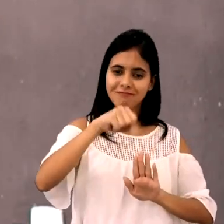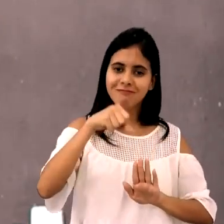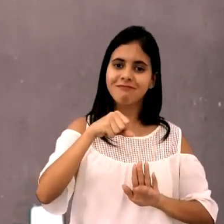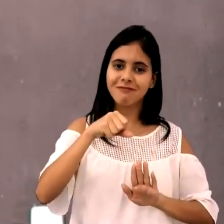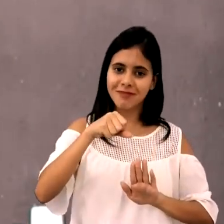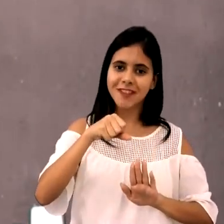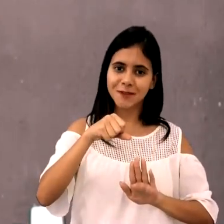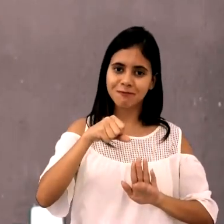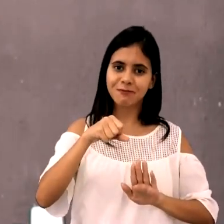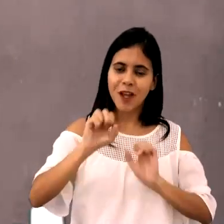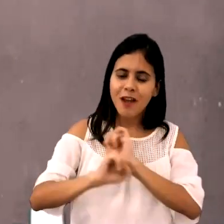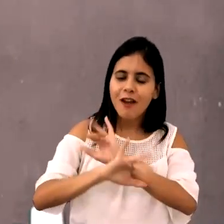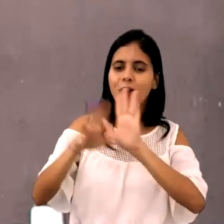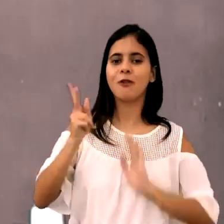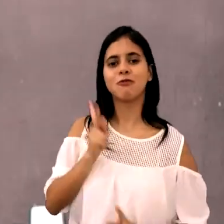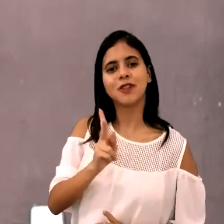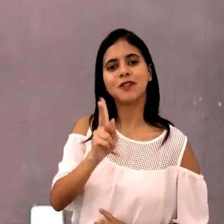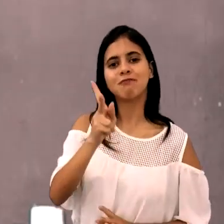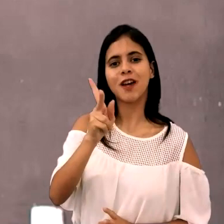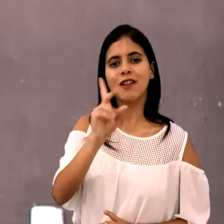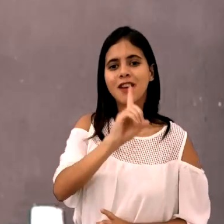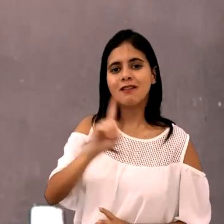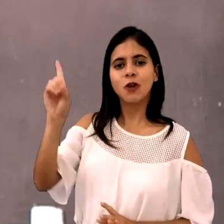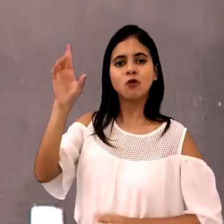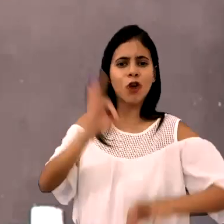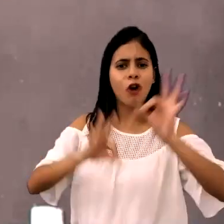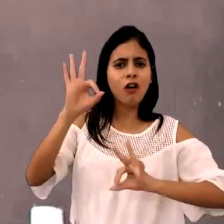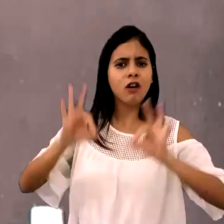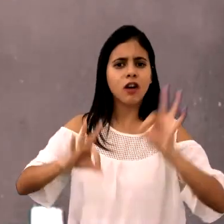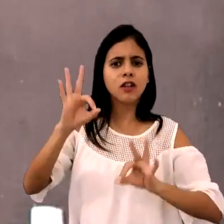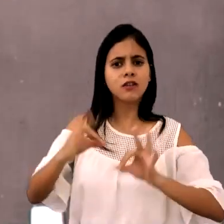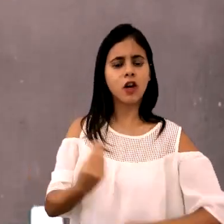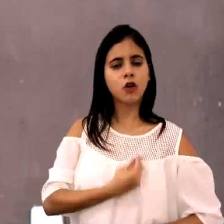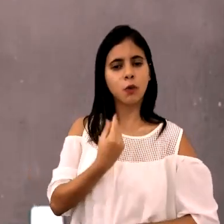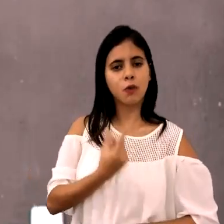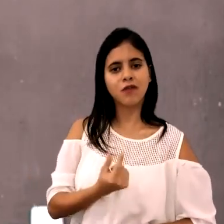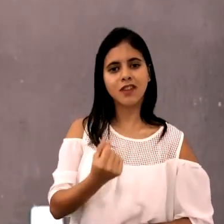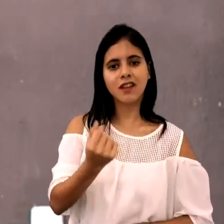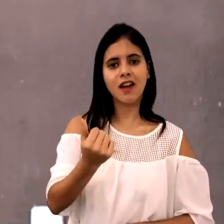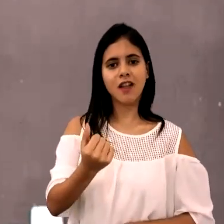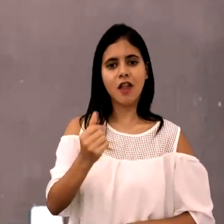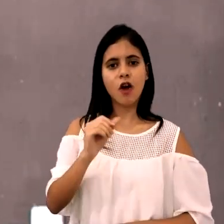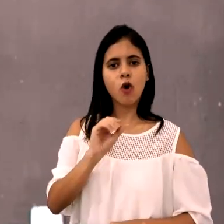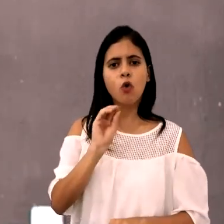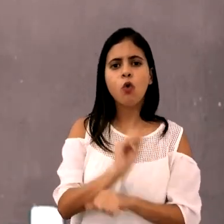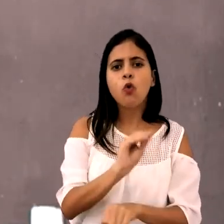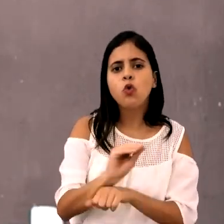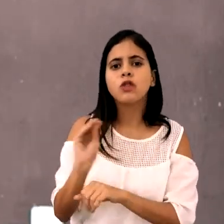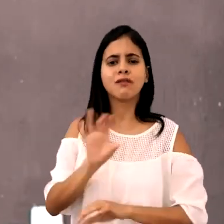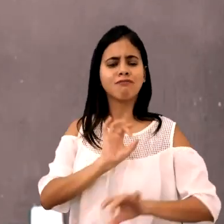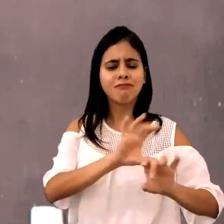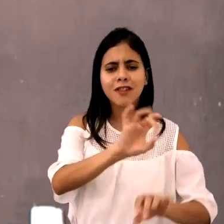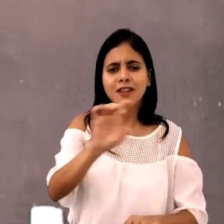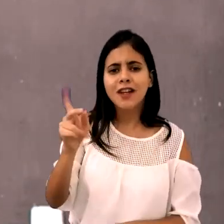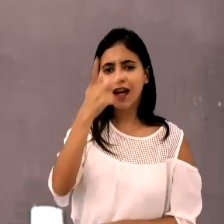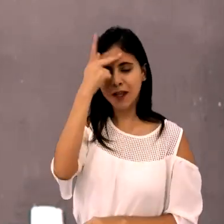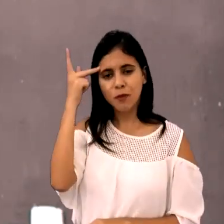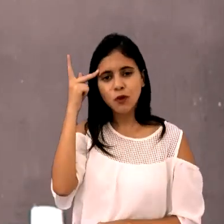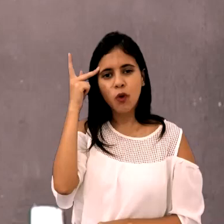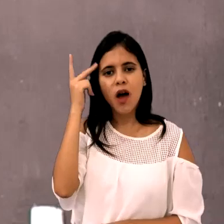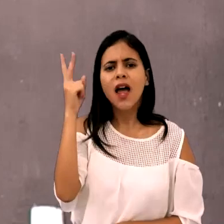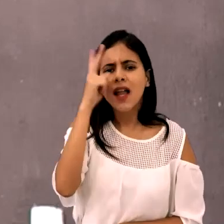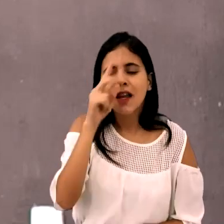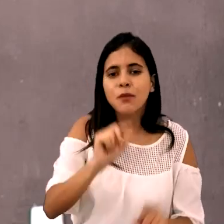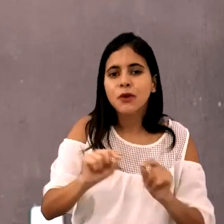produz glória para todos sempre. Produz glória para nós, por meio do seu cuidado, do seu amor. Lembre-se, apesar de um